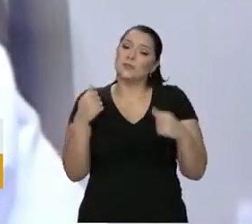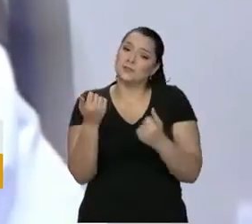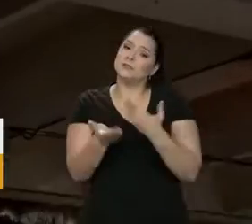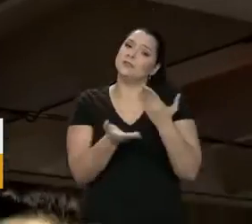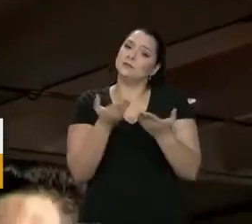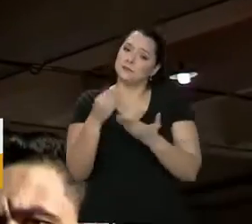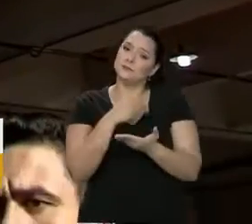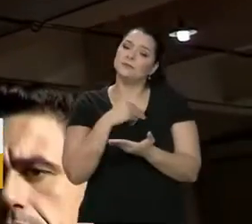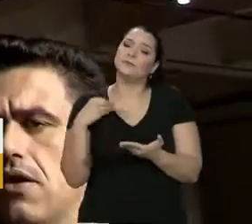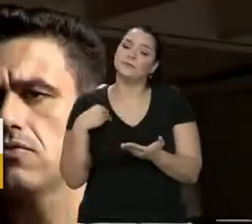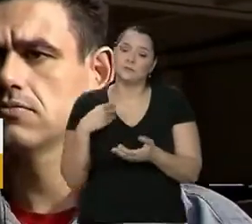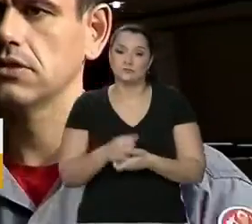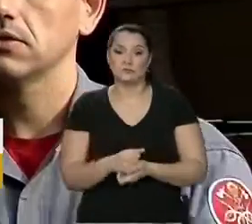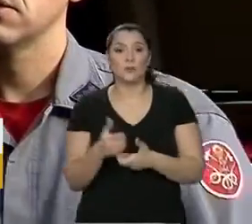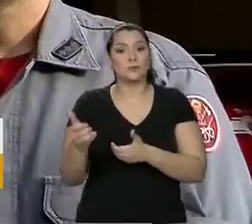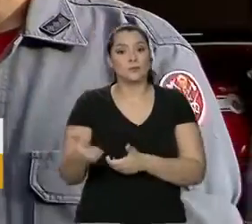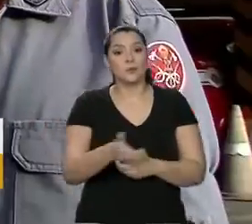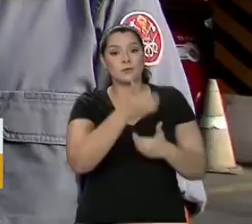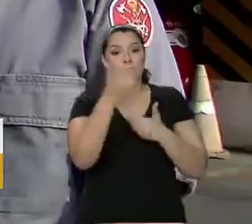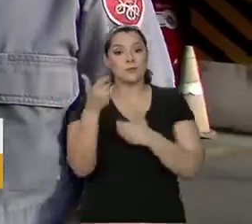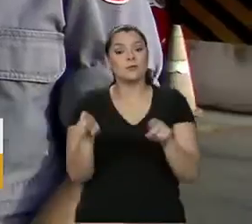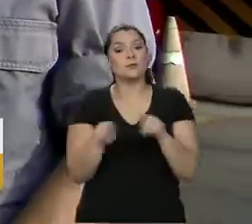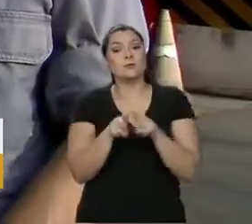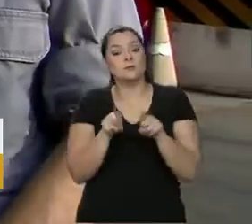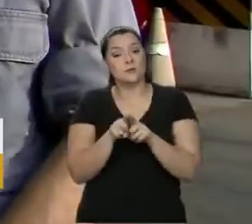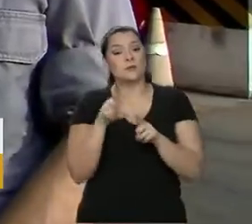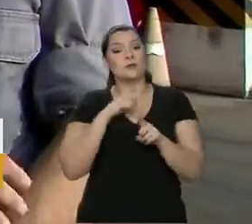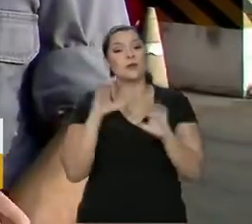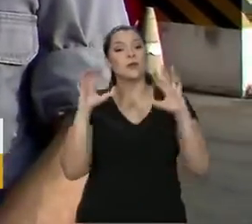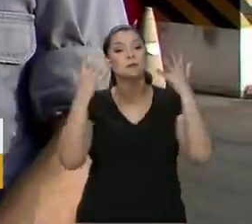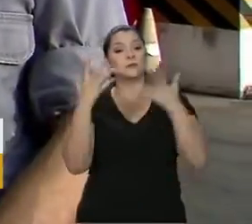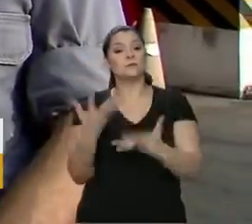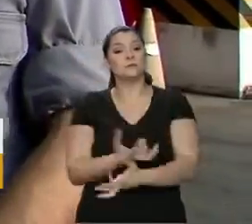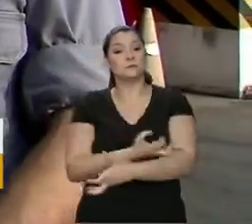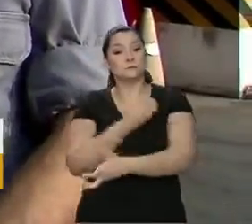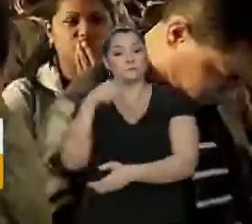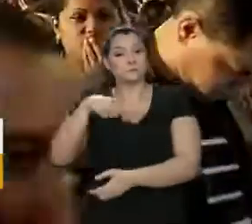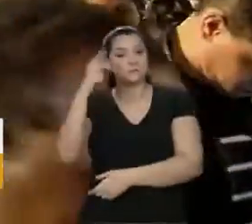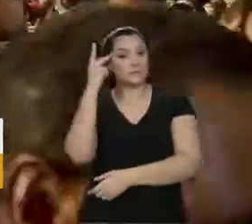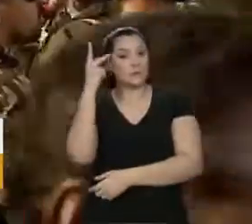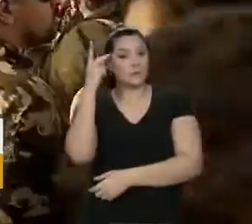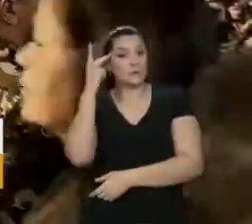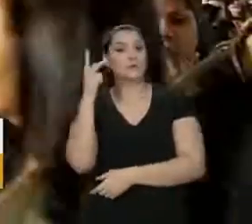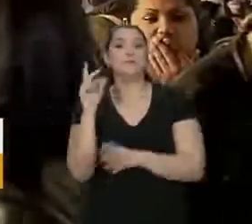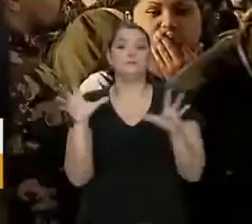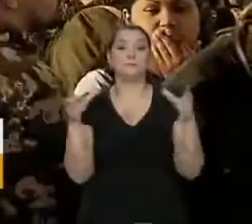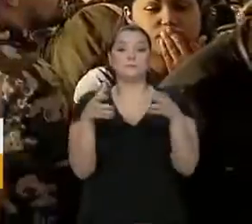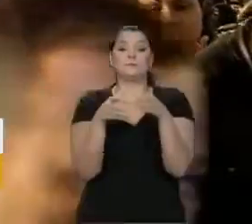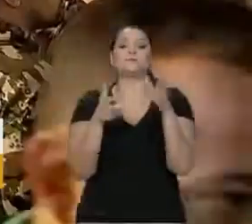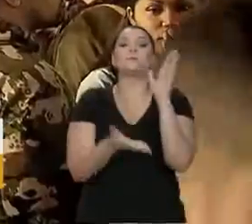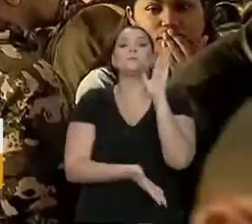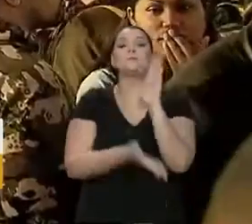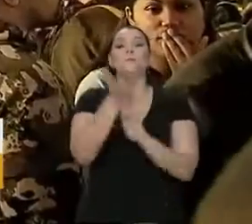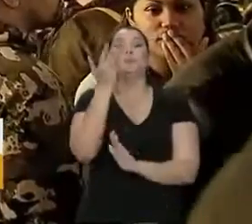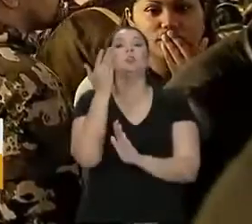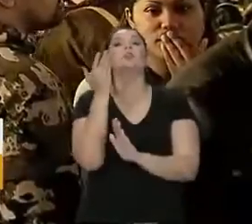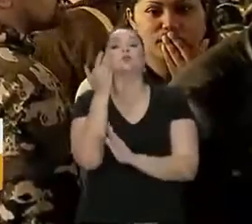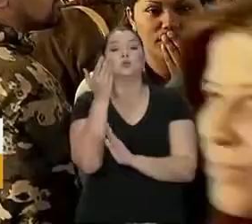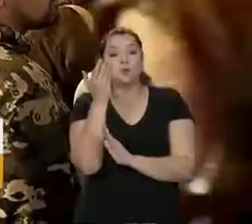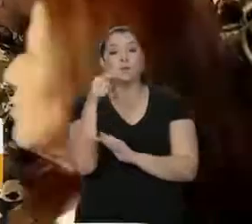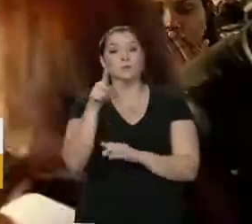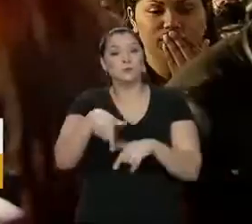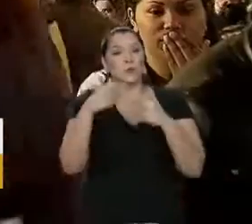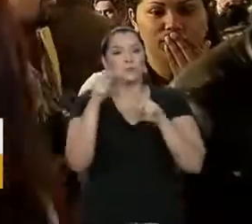ser visto também né os bombeiros também atendem casos de pessoas com queimaduras em São Paulo a Corporação registrou um aumento no